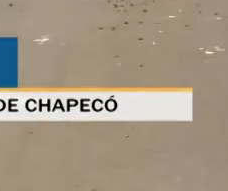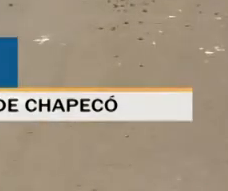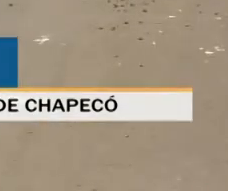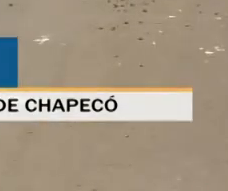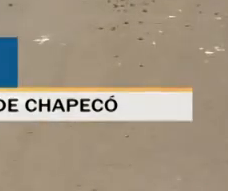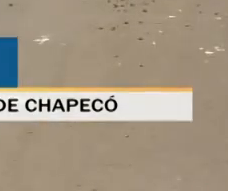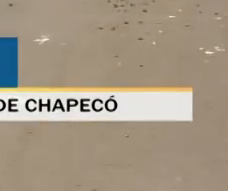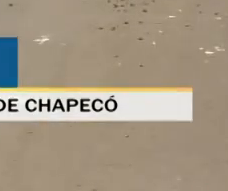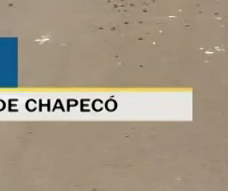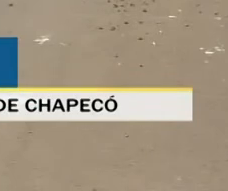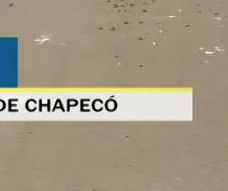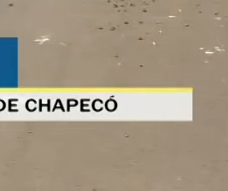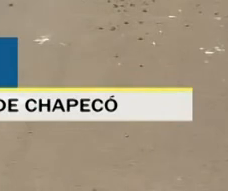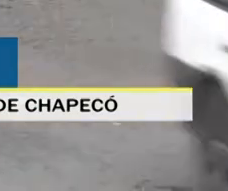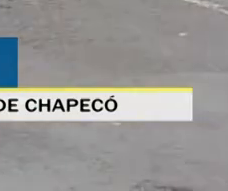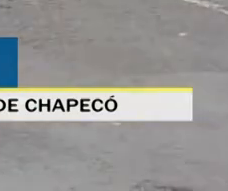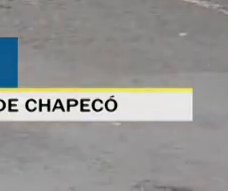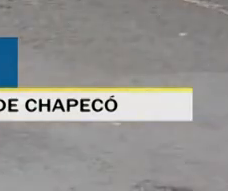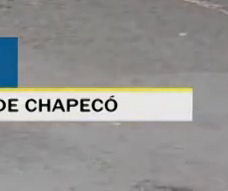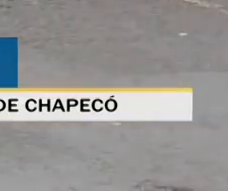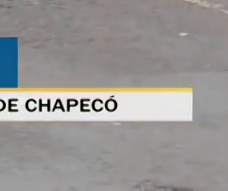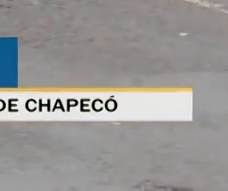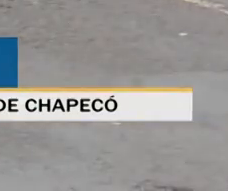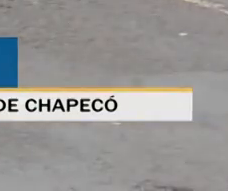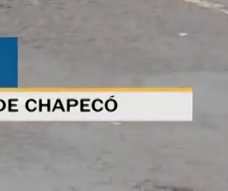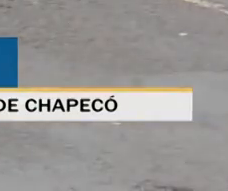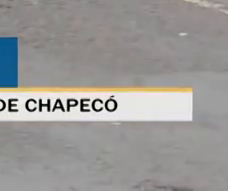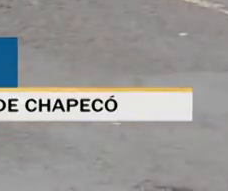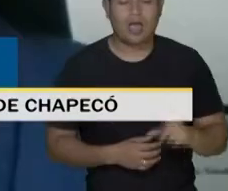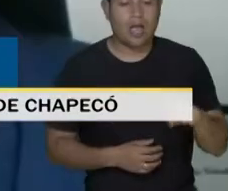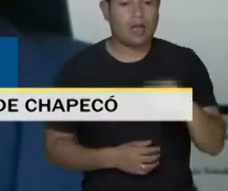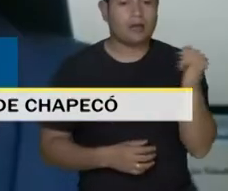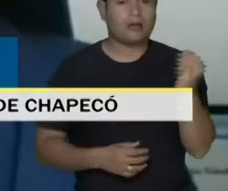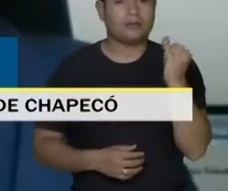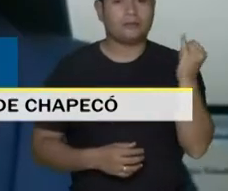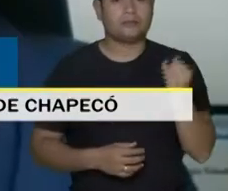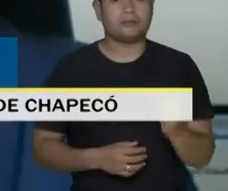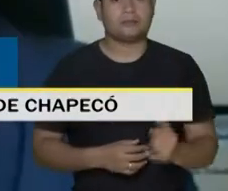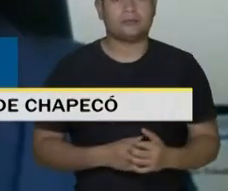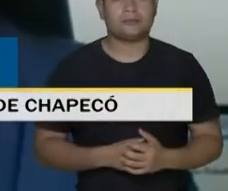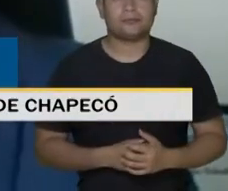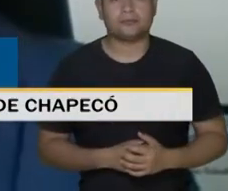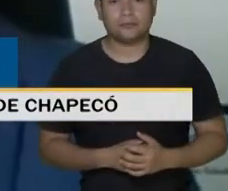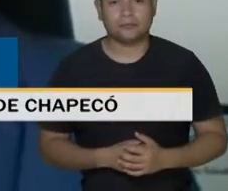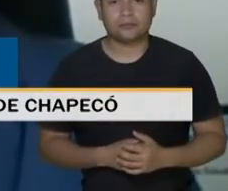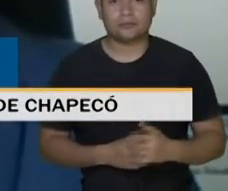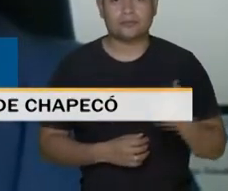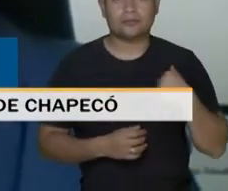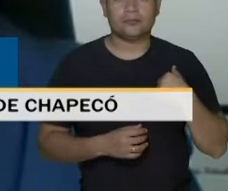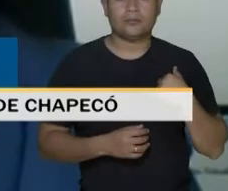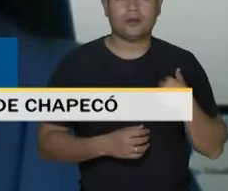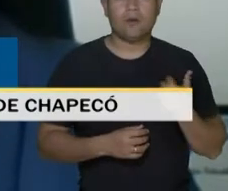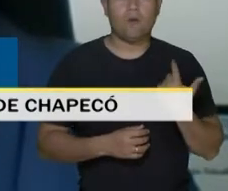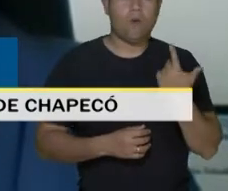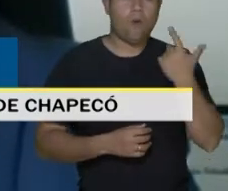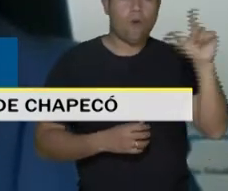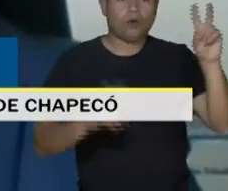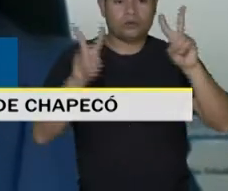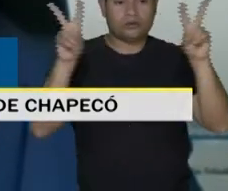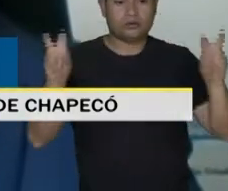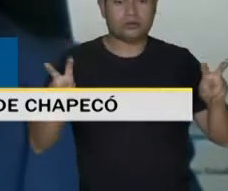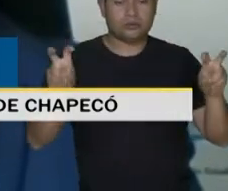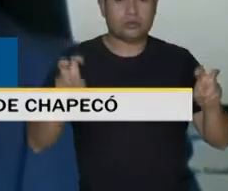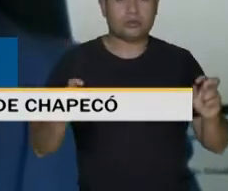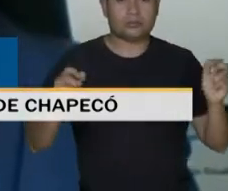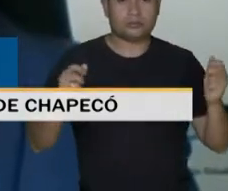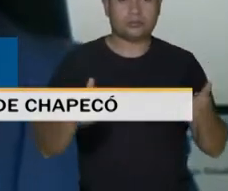da BR-163, que fica no extremo oeste catarinense. Eu levantei outro assunto, que